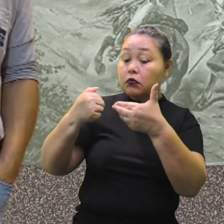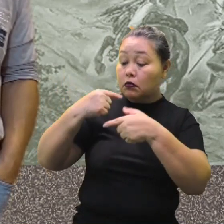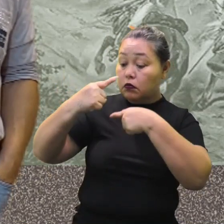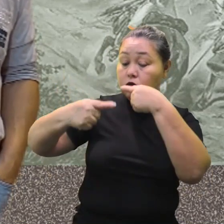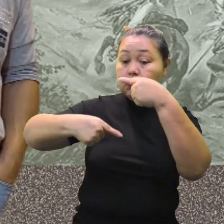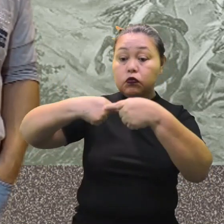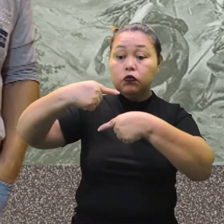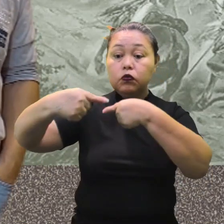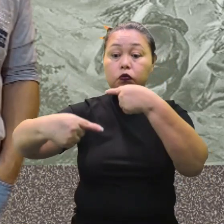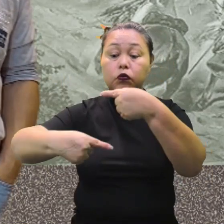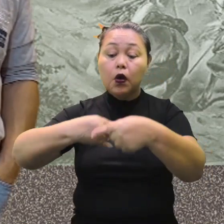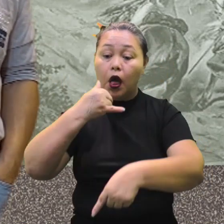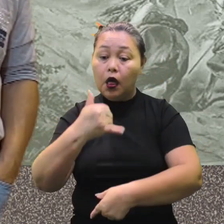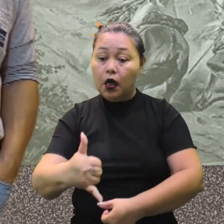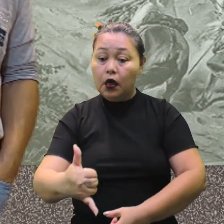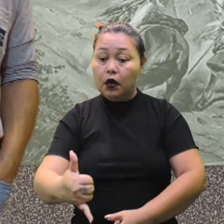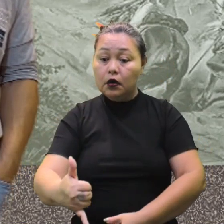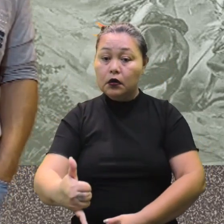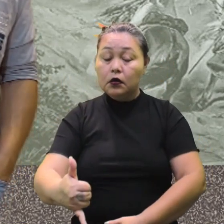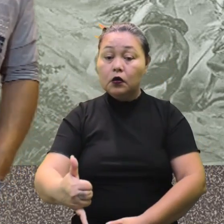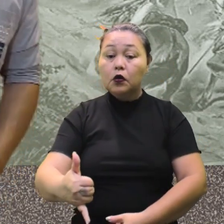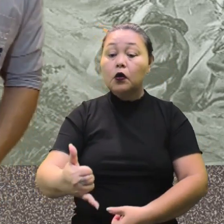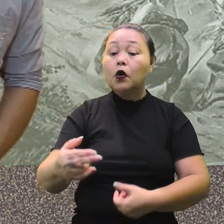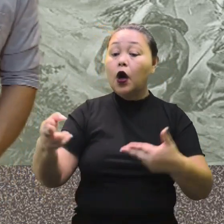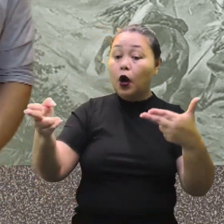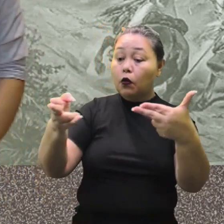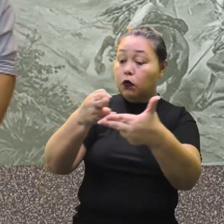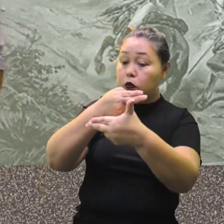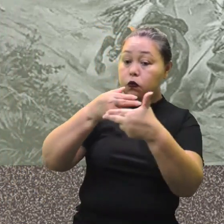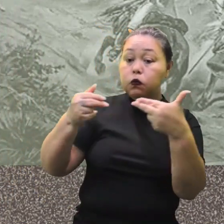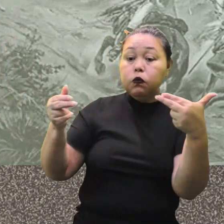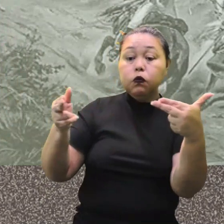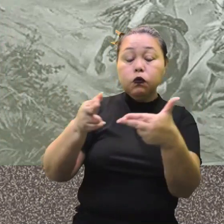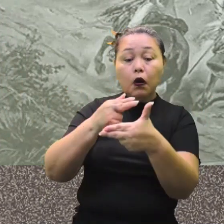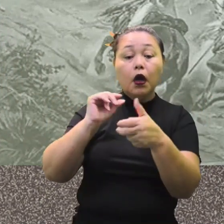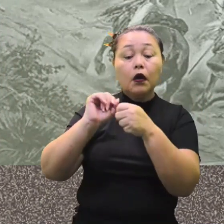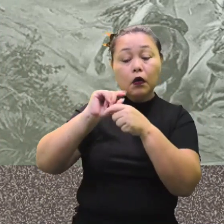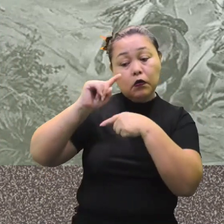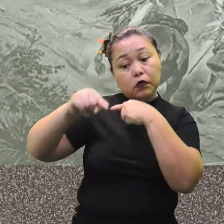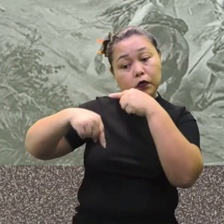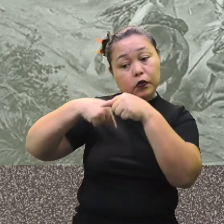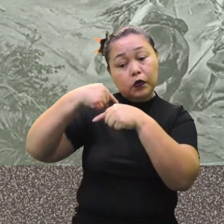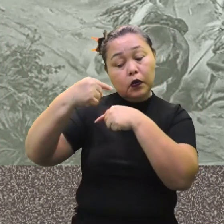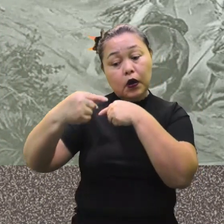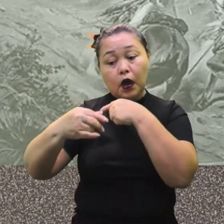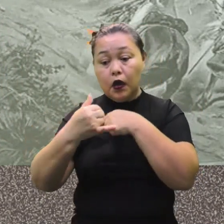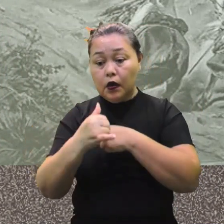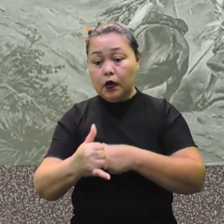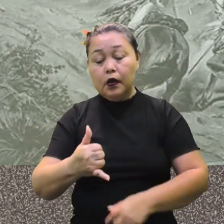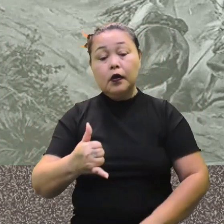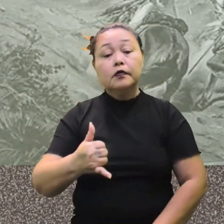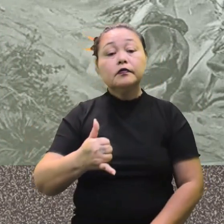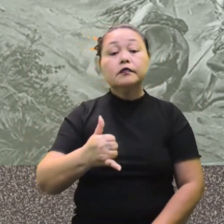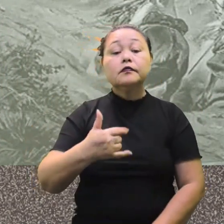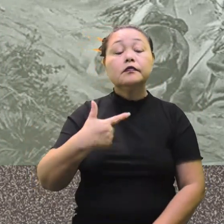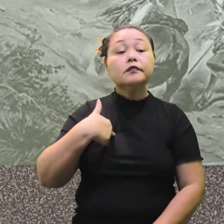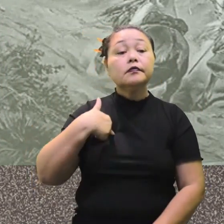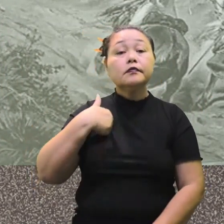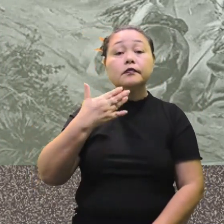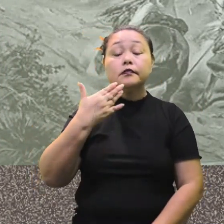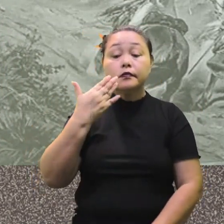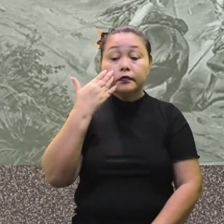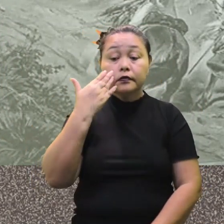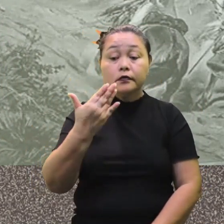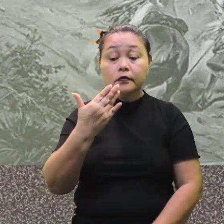para geração de energia. O vento poderia gerar energia. Se descobriu